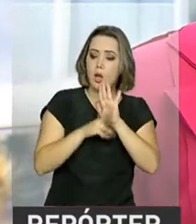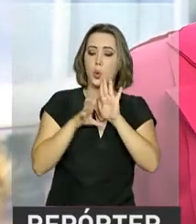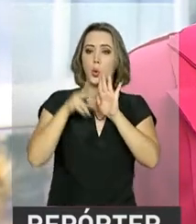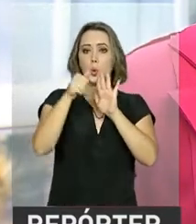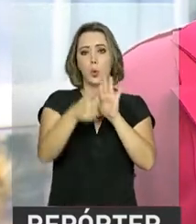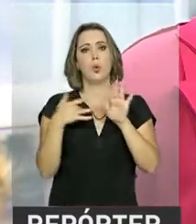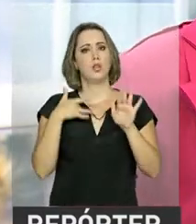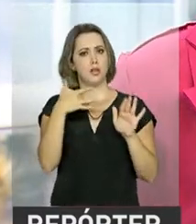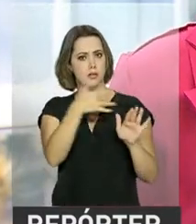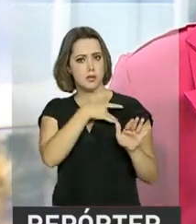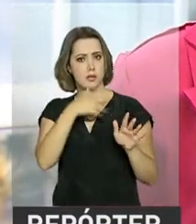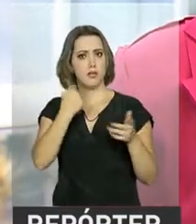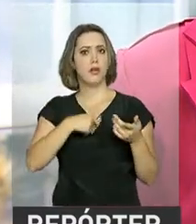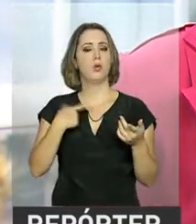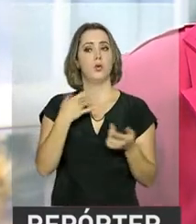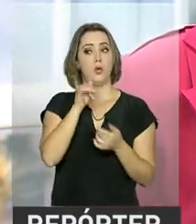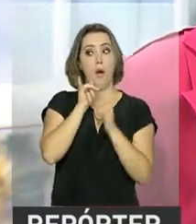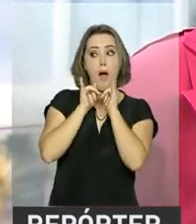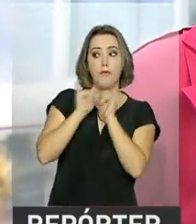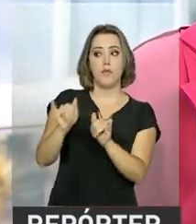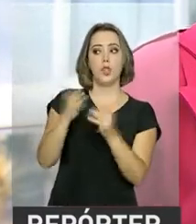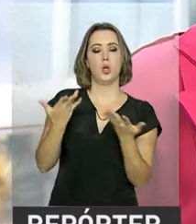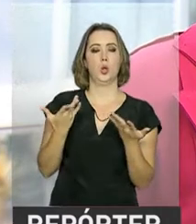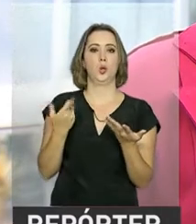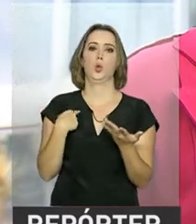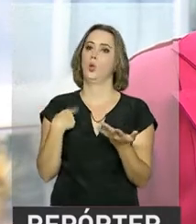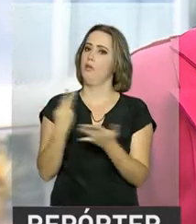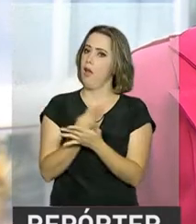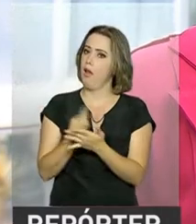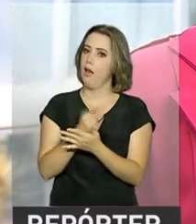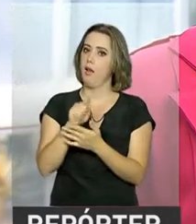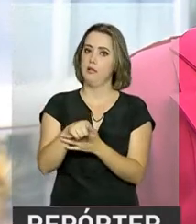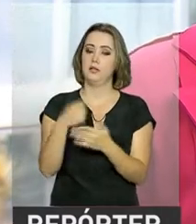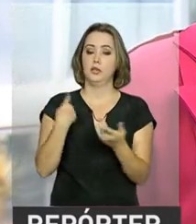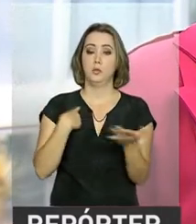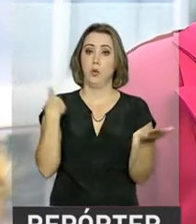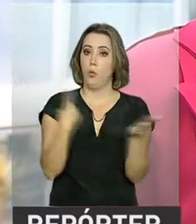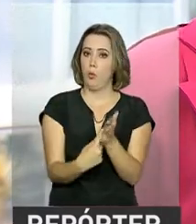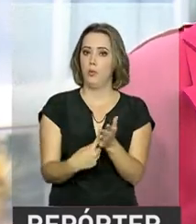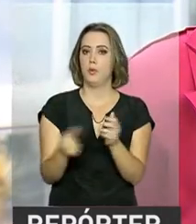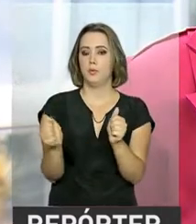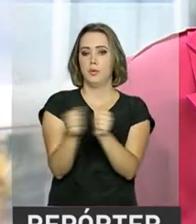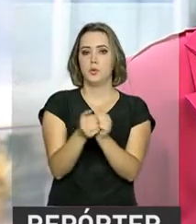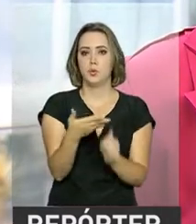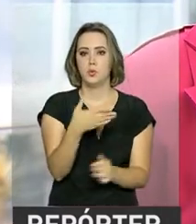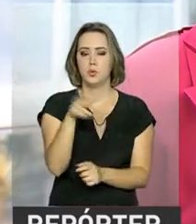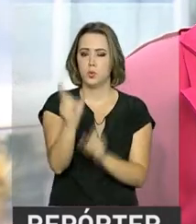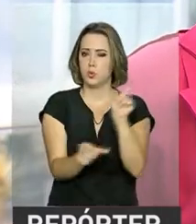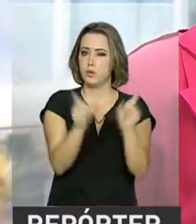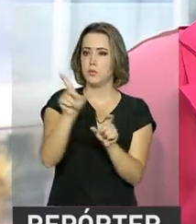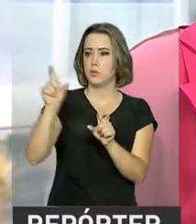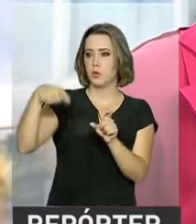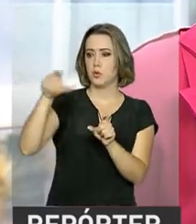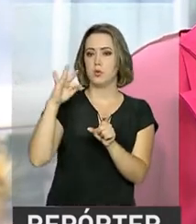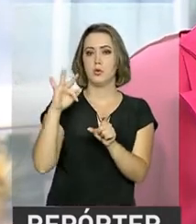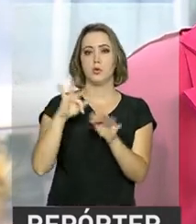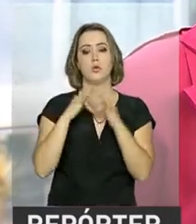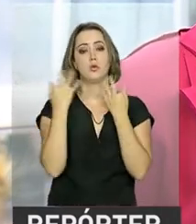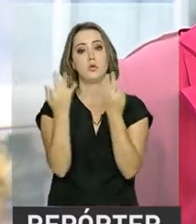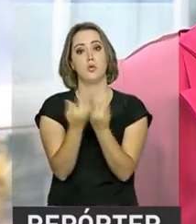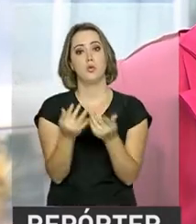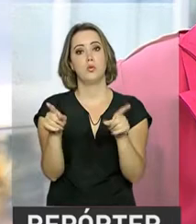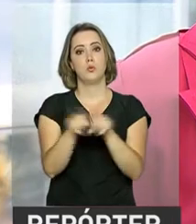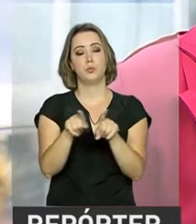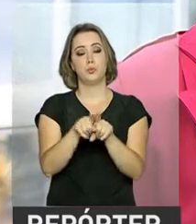advertência, já que são compromissos firmados pelos beneficiários e pelo poder público para o combate